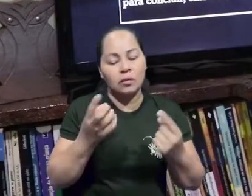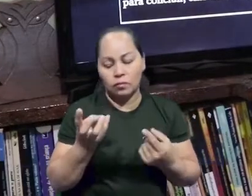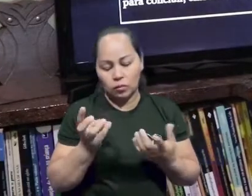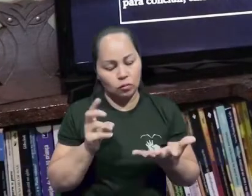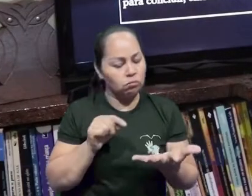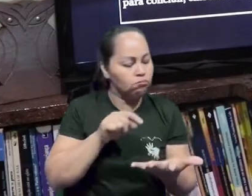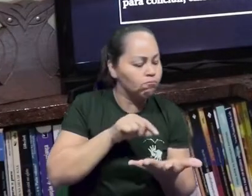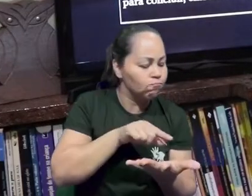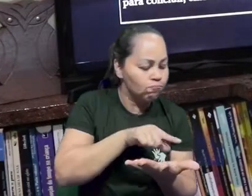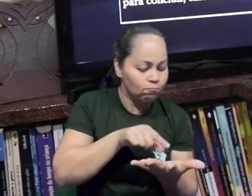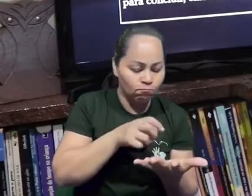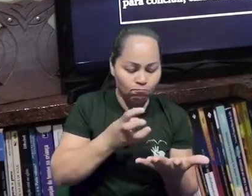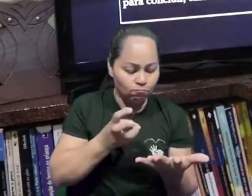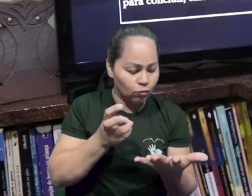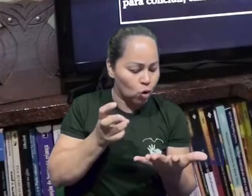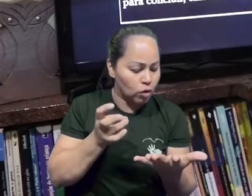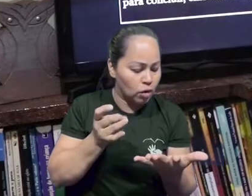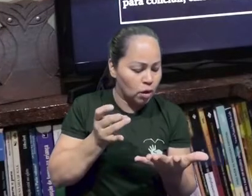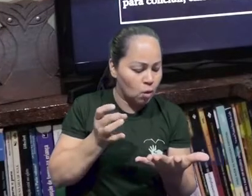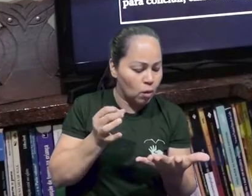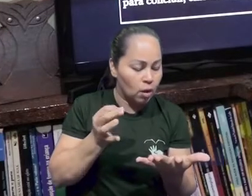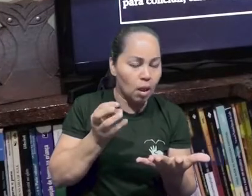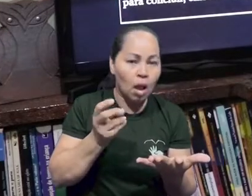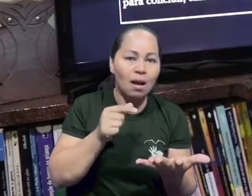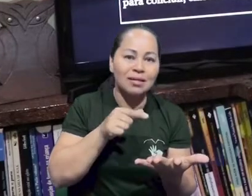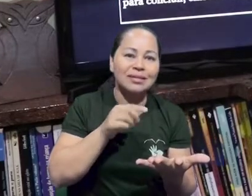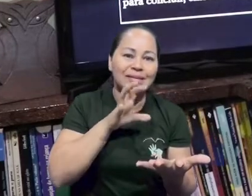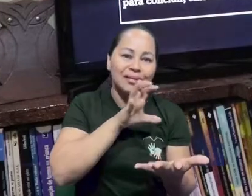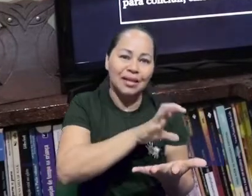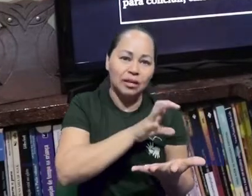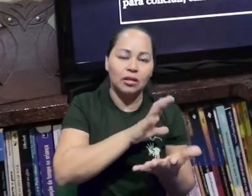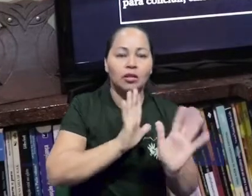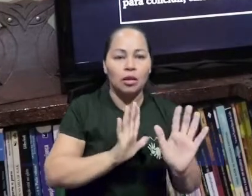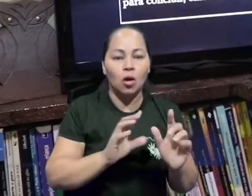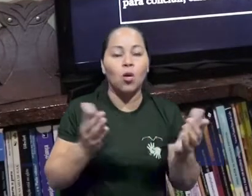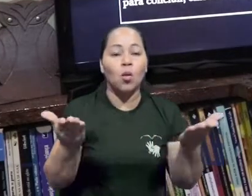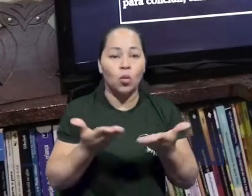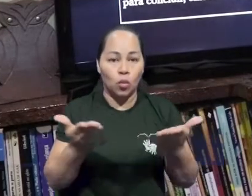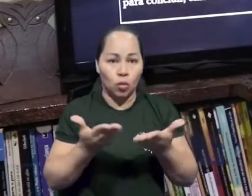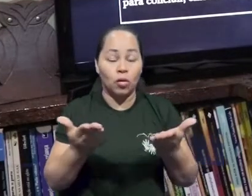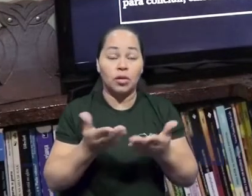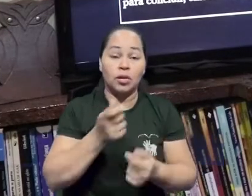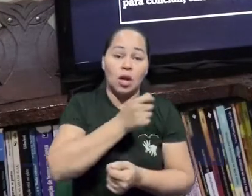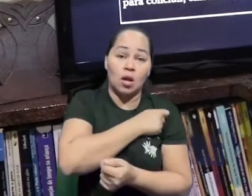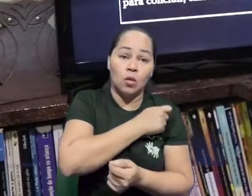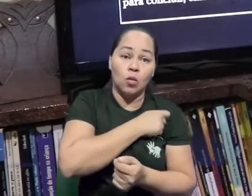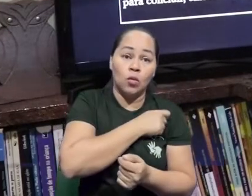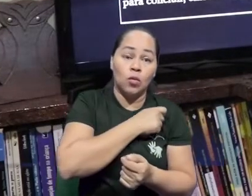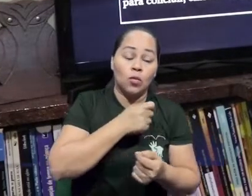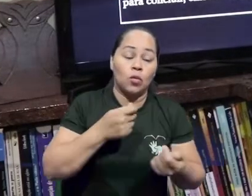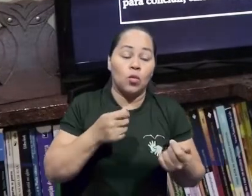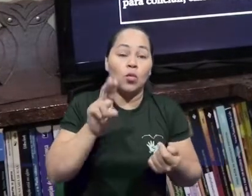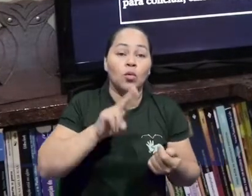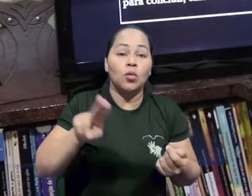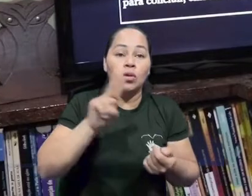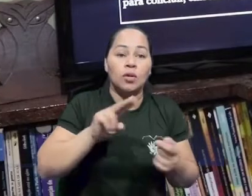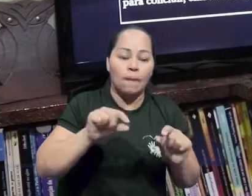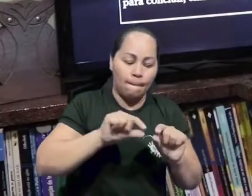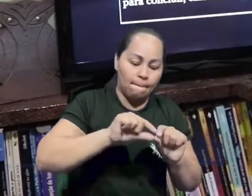realizar contando nos dedos. Tá? Esse aluno já não faz mais isso, hoje em dia ele trabalha com palitinhos